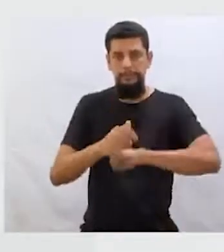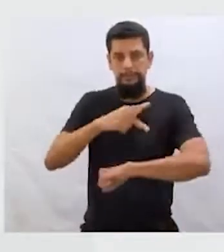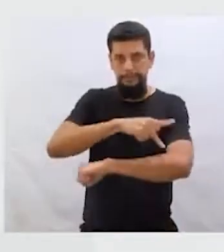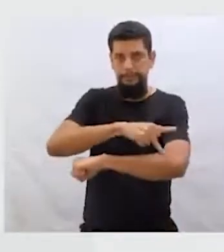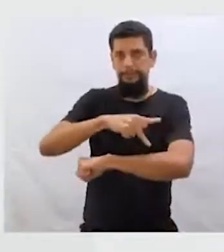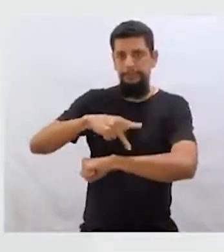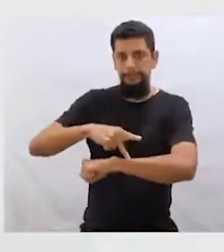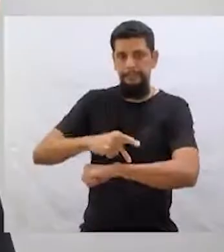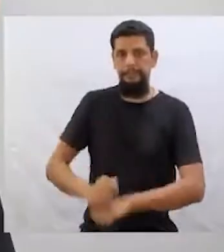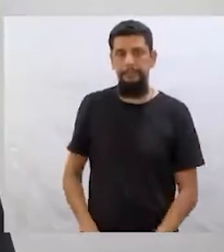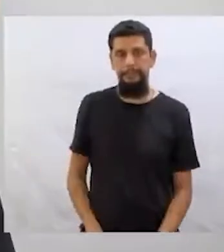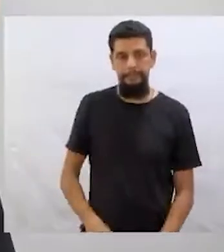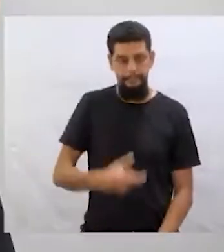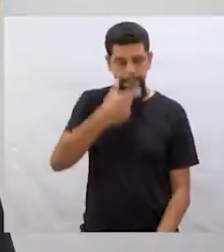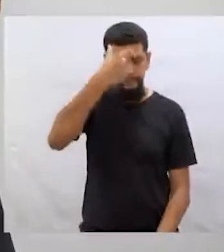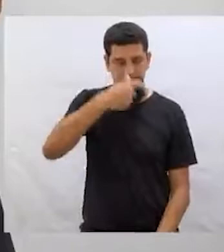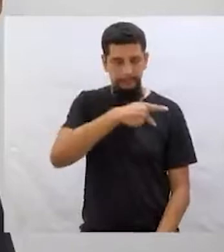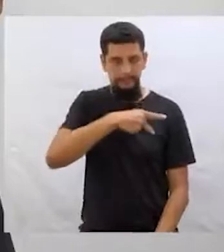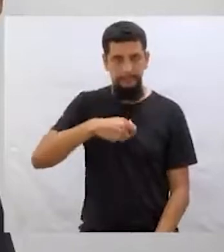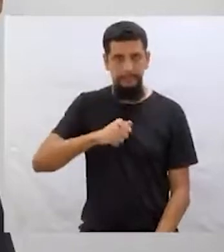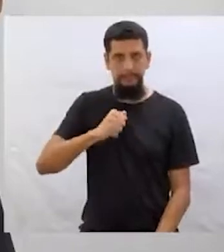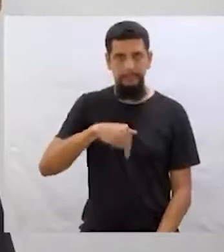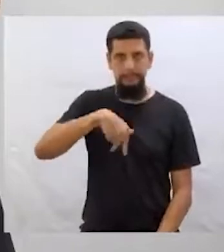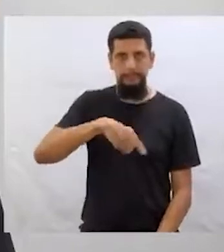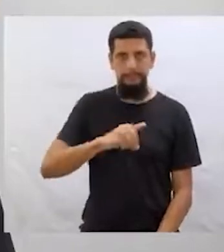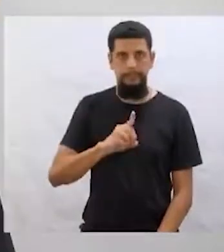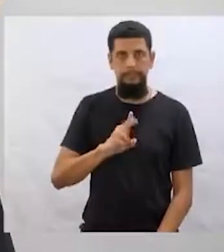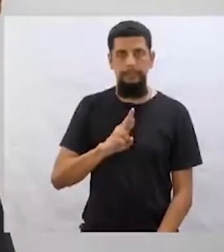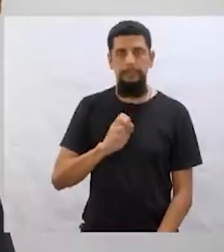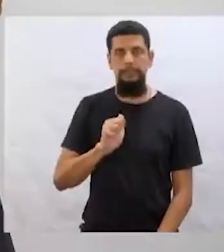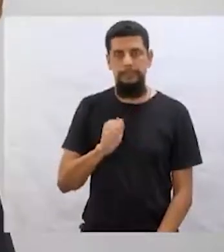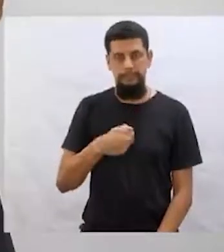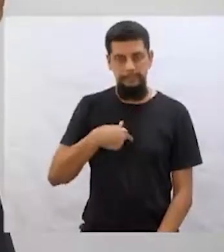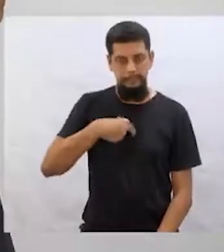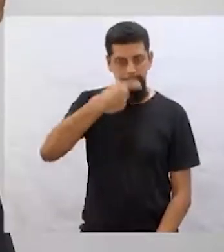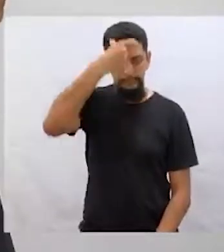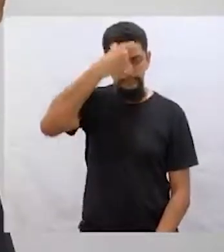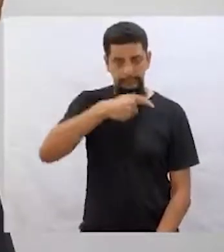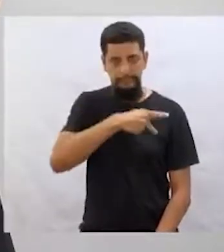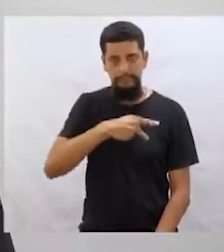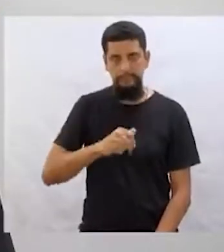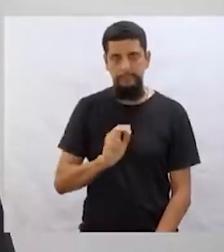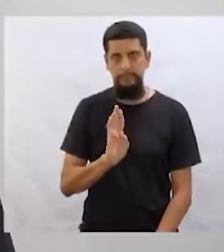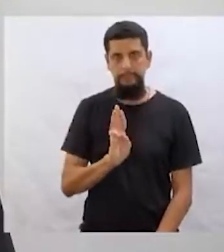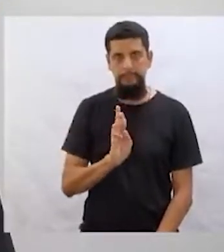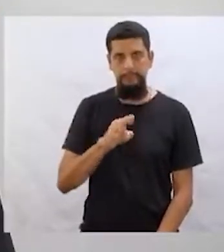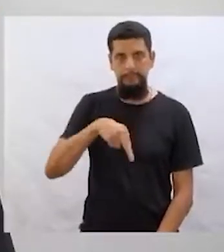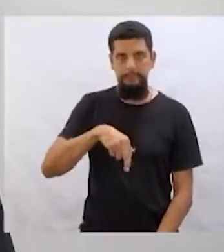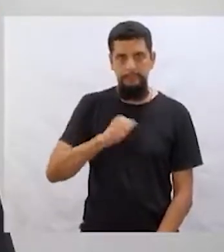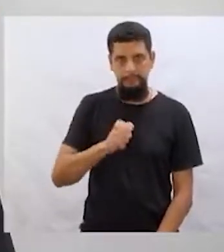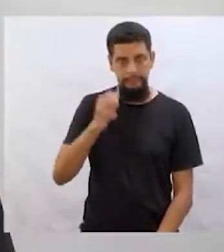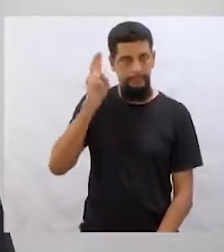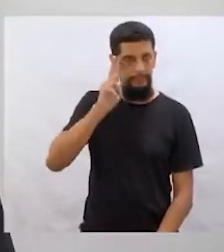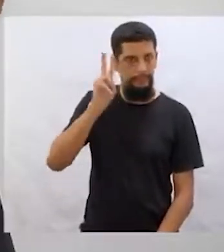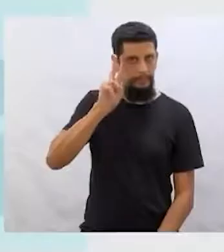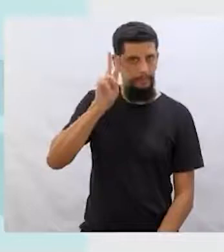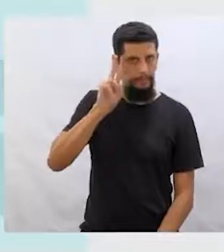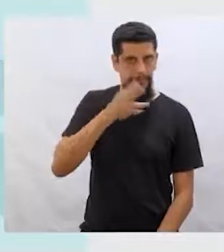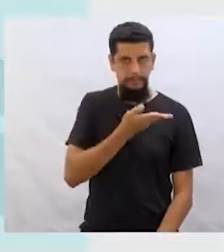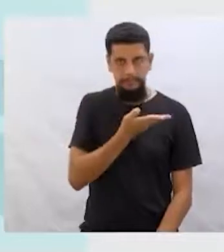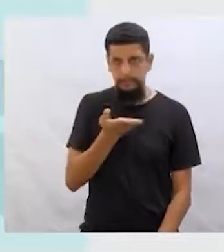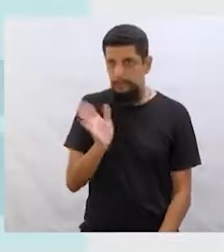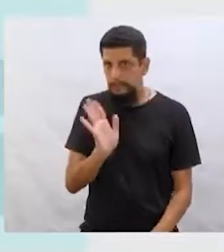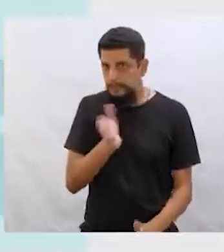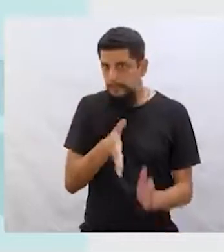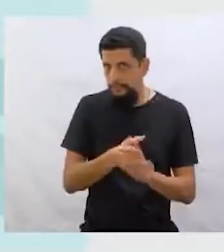adequação pedagógica. Eu sou a professora Andréia. E eu sou a professora Bruna. Importante lembrar, vocês lavaram